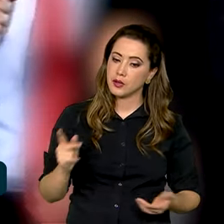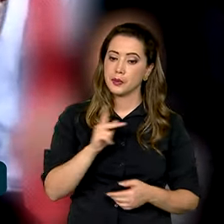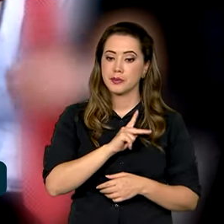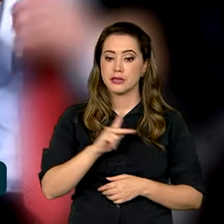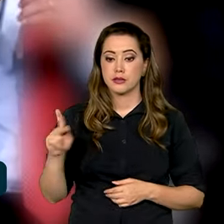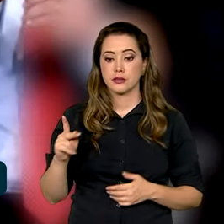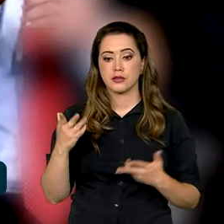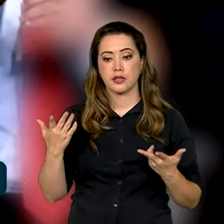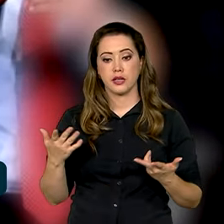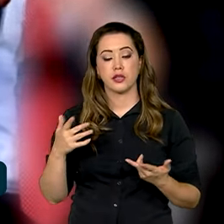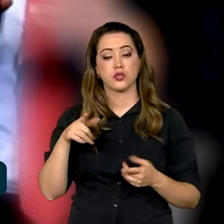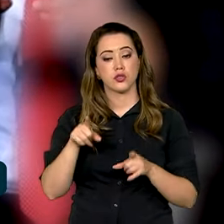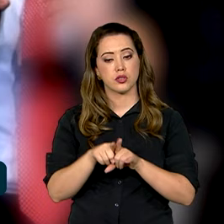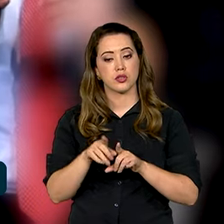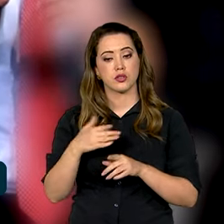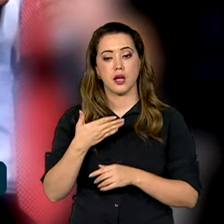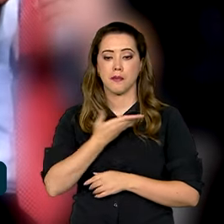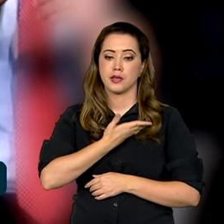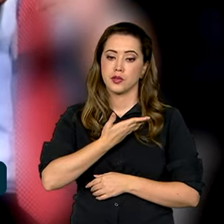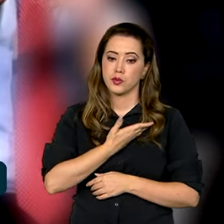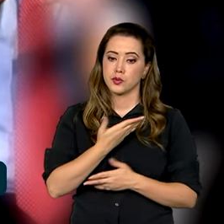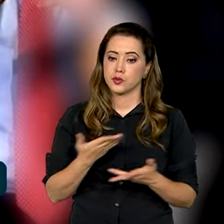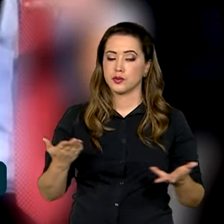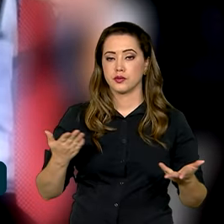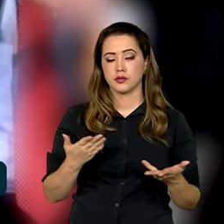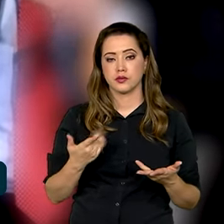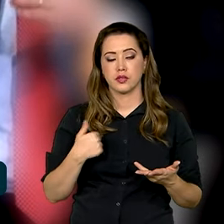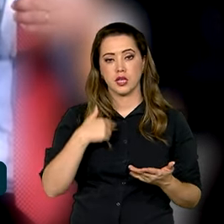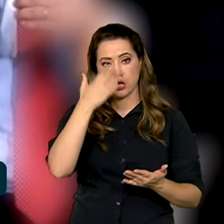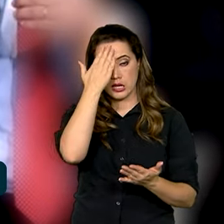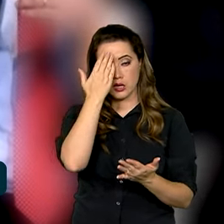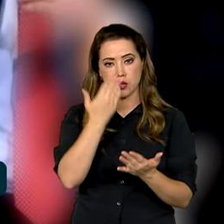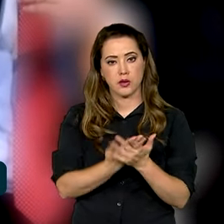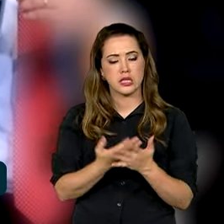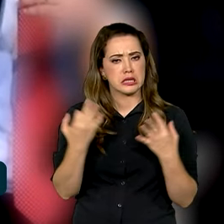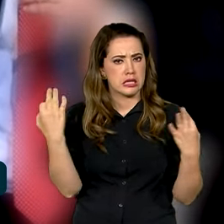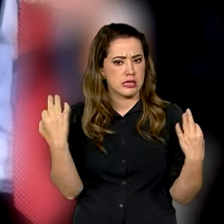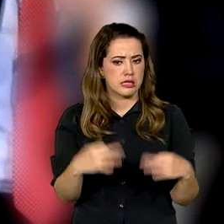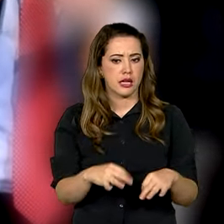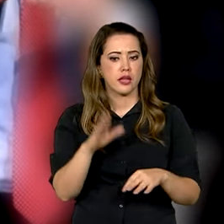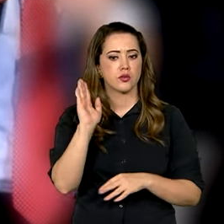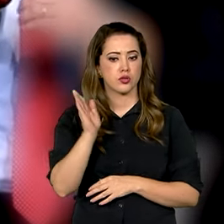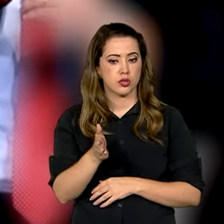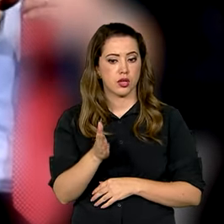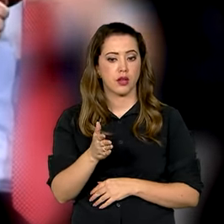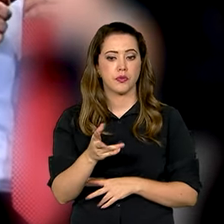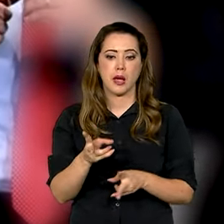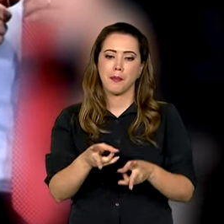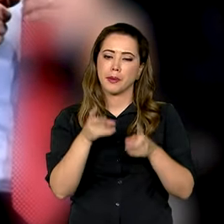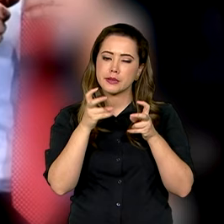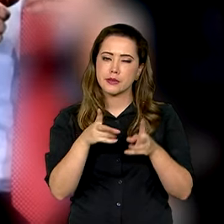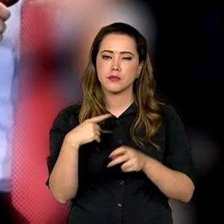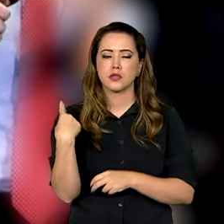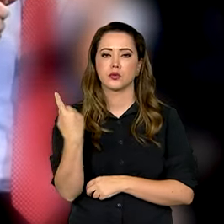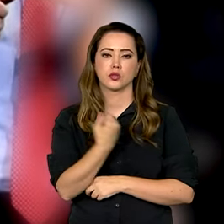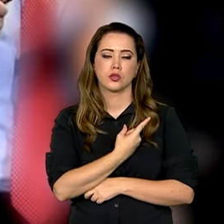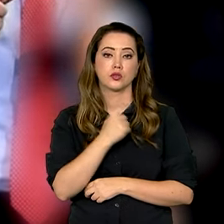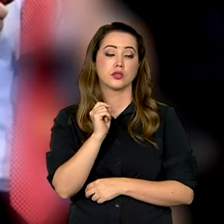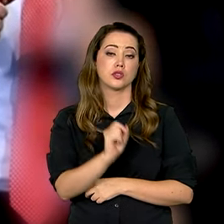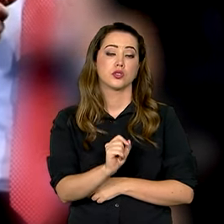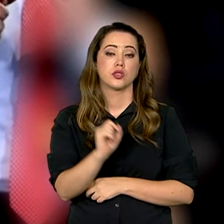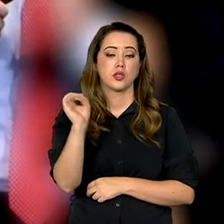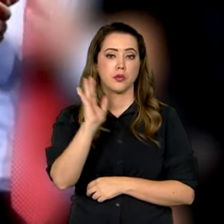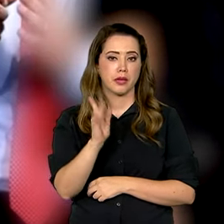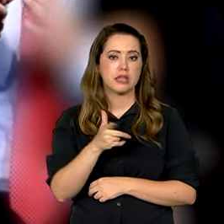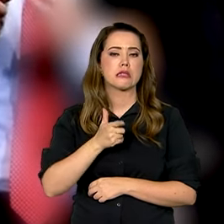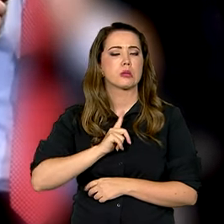Uchoa, amigos e amigas. Olha, eu acho que está confirmada, presidente, a percepção nossa de que o Brasil